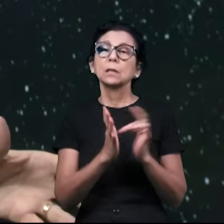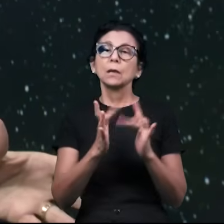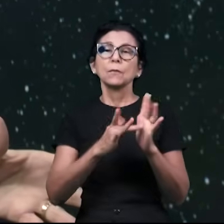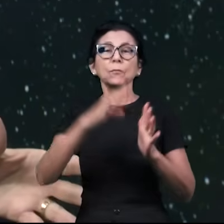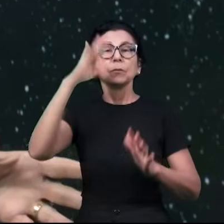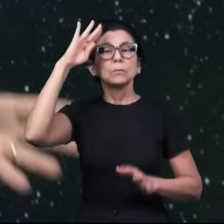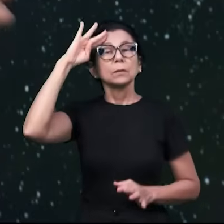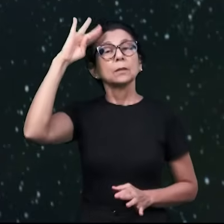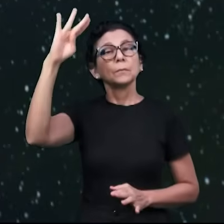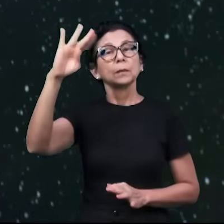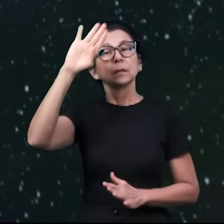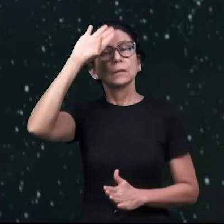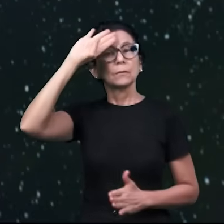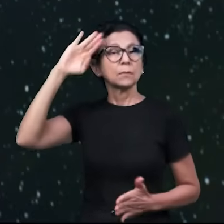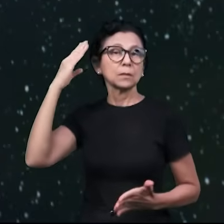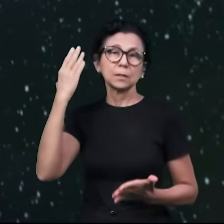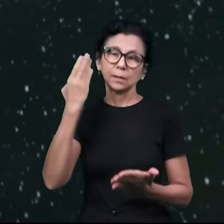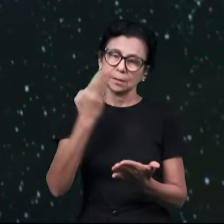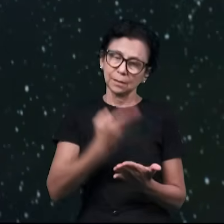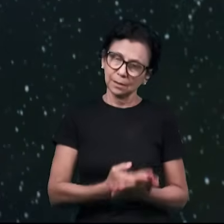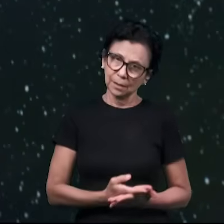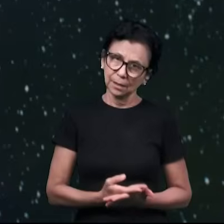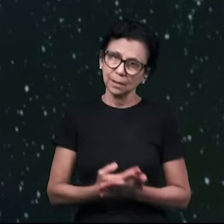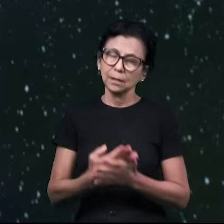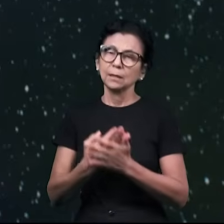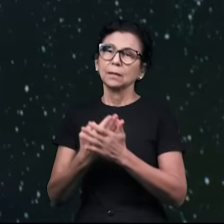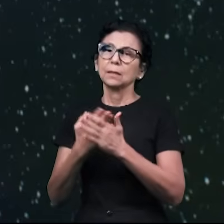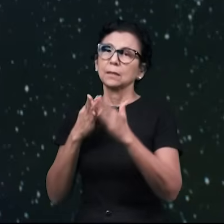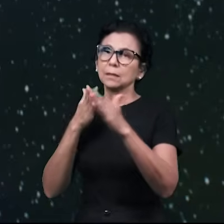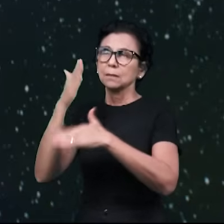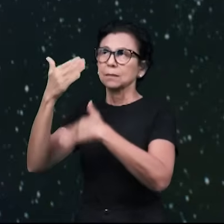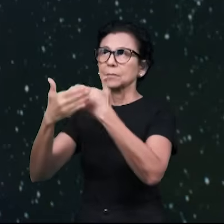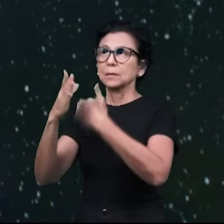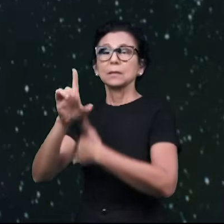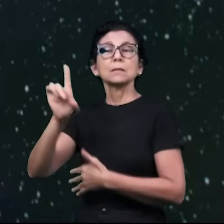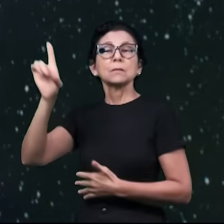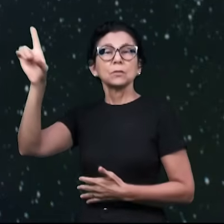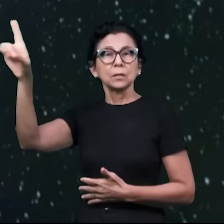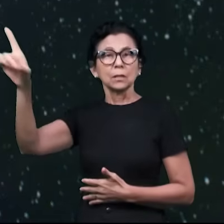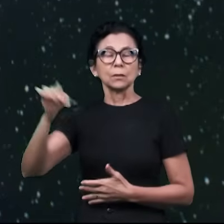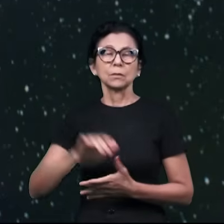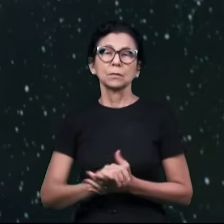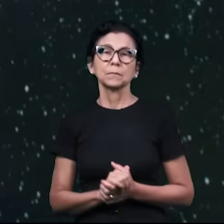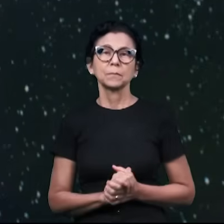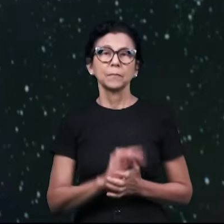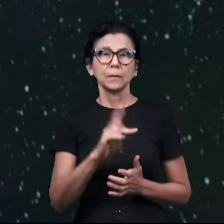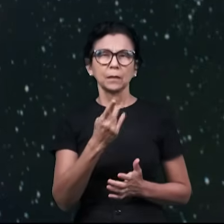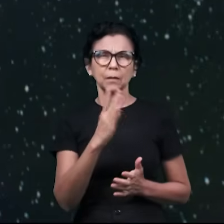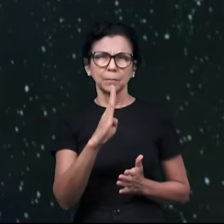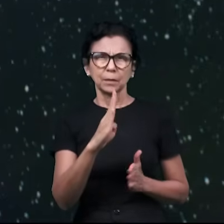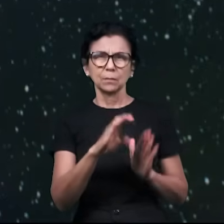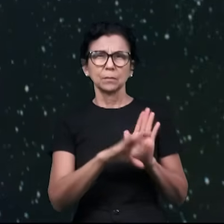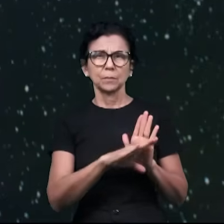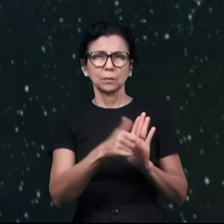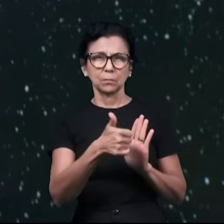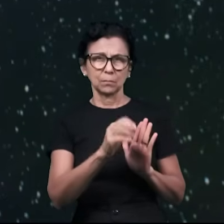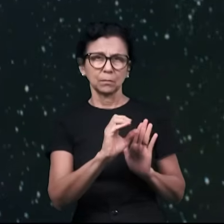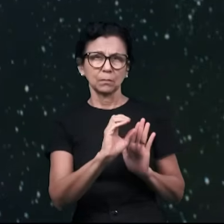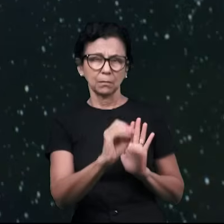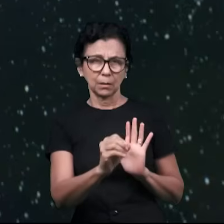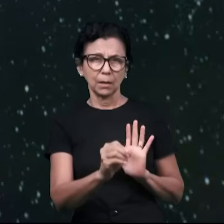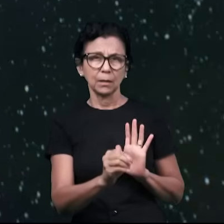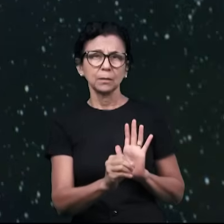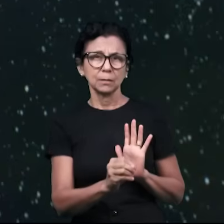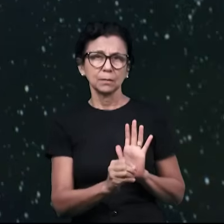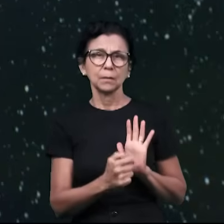neste poder para o homem ter acesso à presença de Deus. Na carta aos Hebreus, capítulo 10, diz que nós